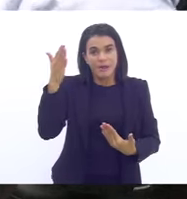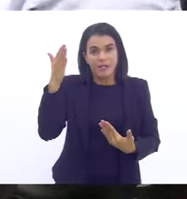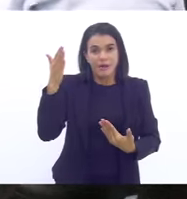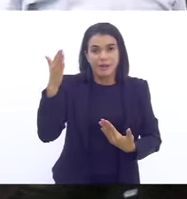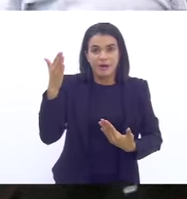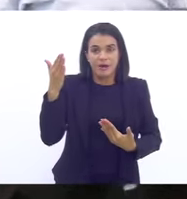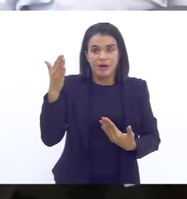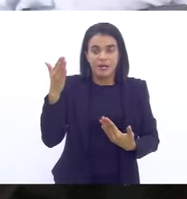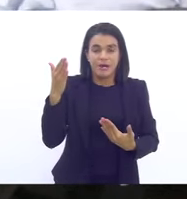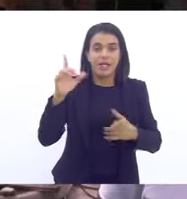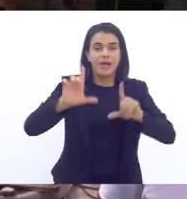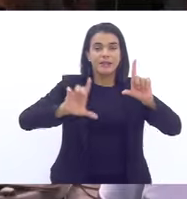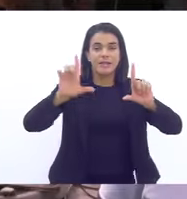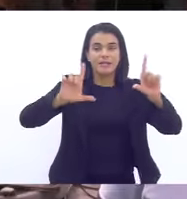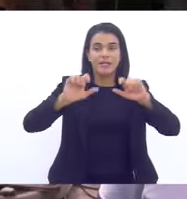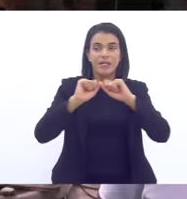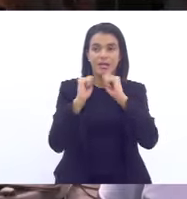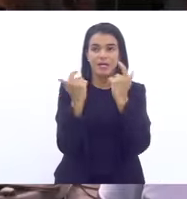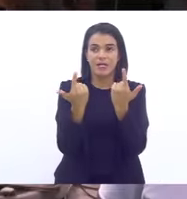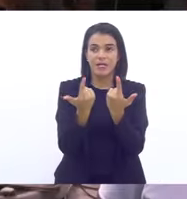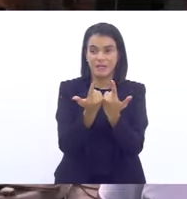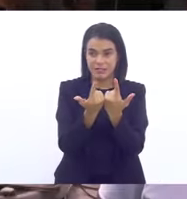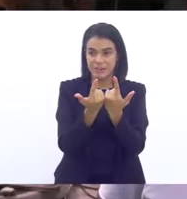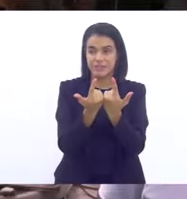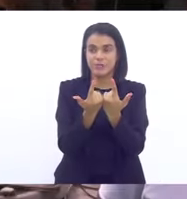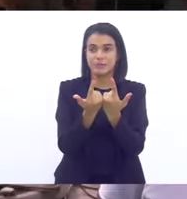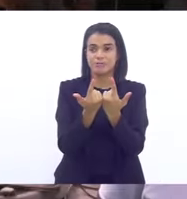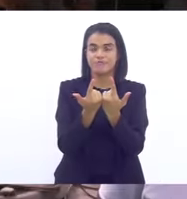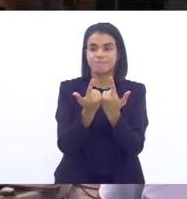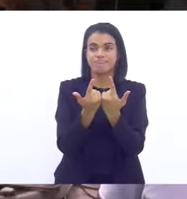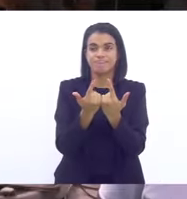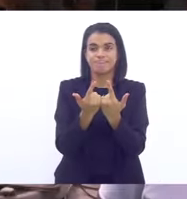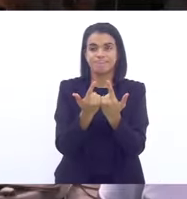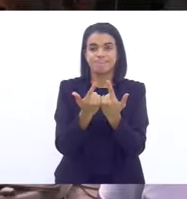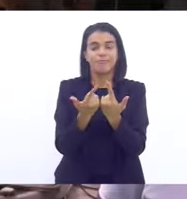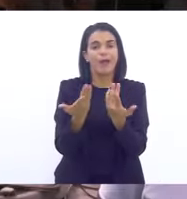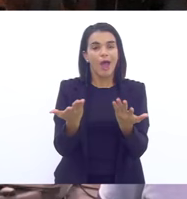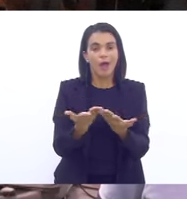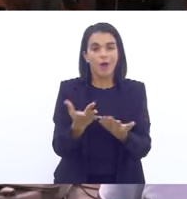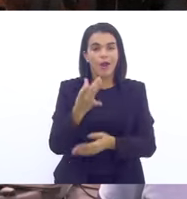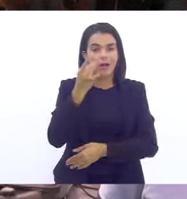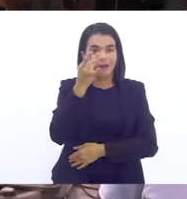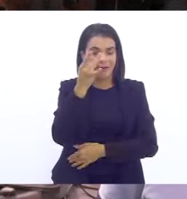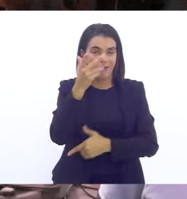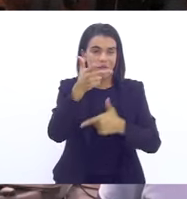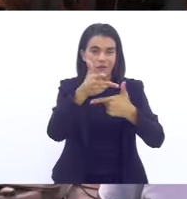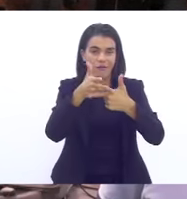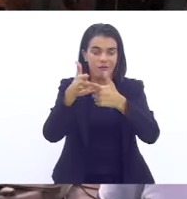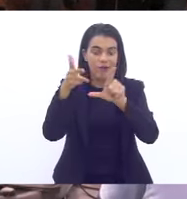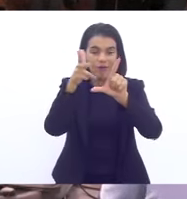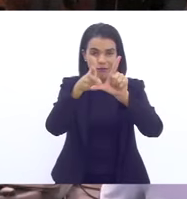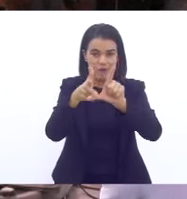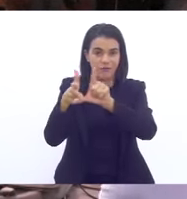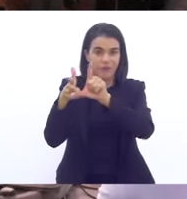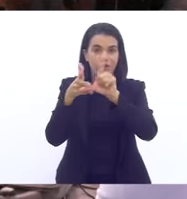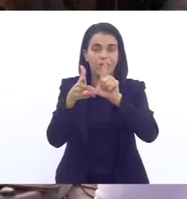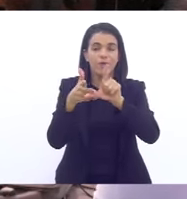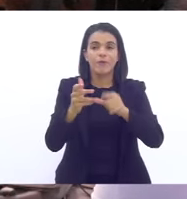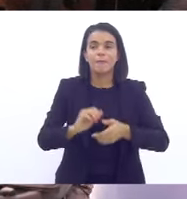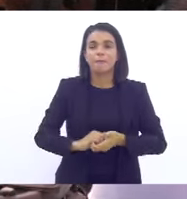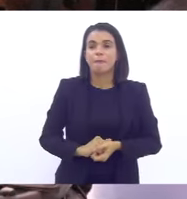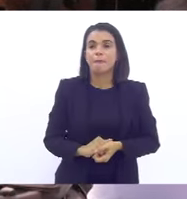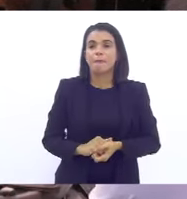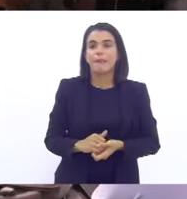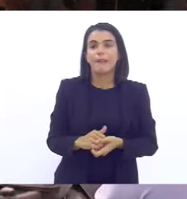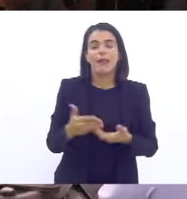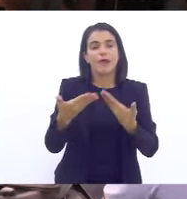à TV Alerge pela presteza. A gente está transmitindo ao vivo pela TV Alerge. Abri a palavra para os senhores